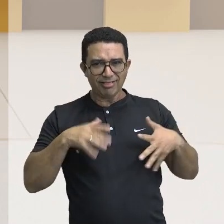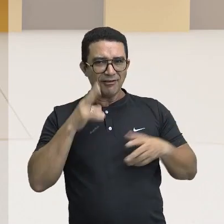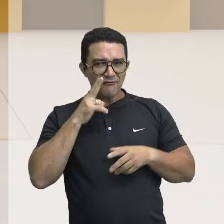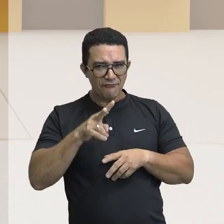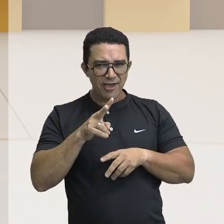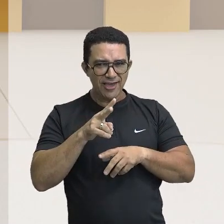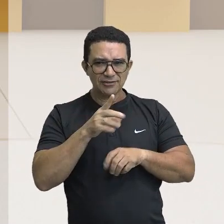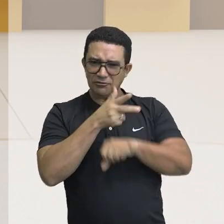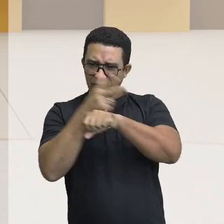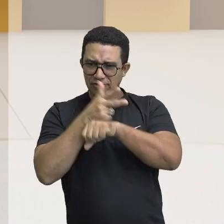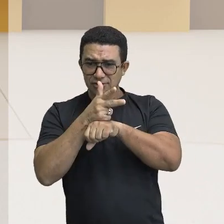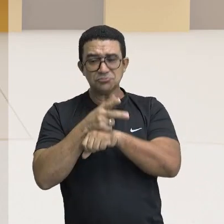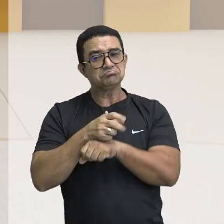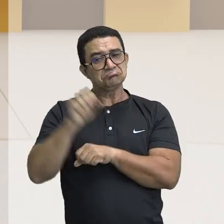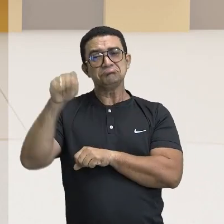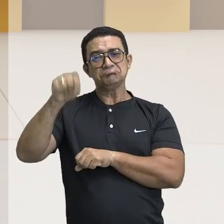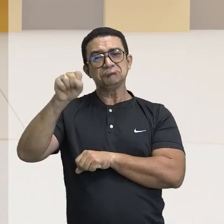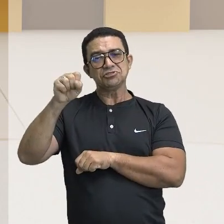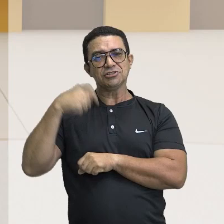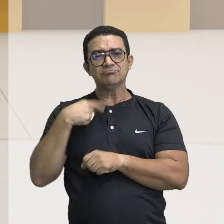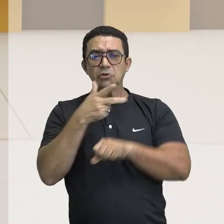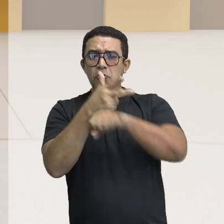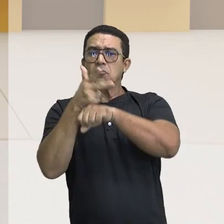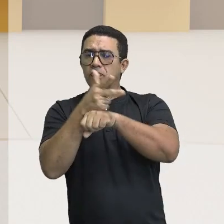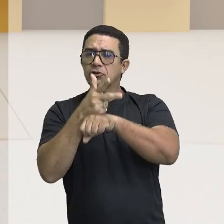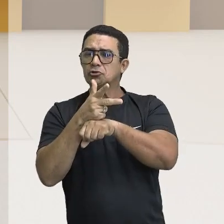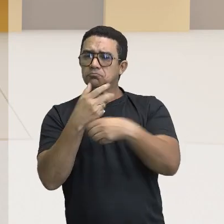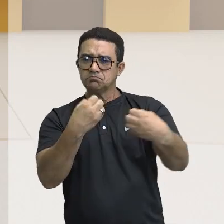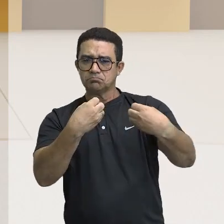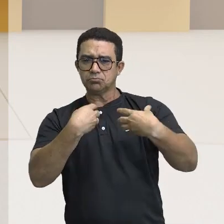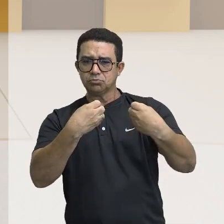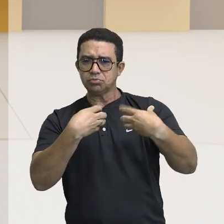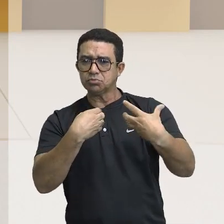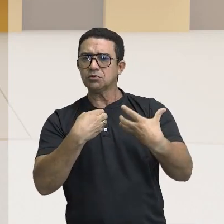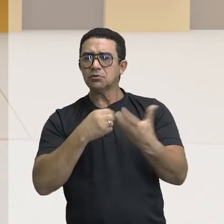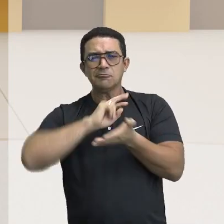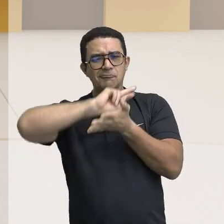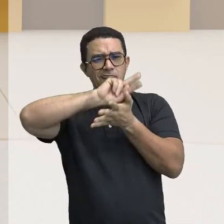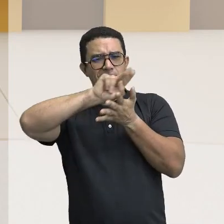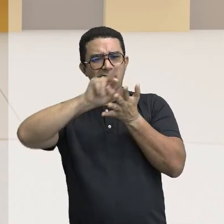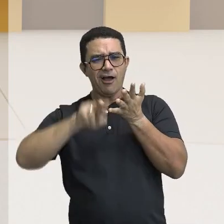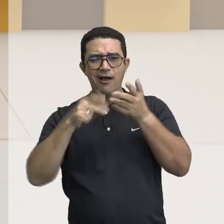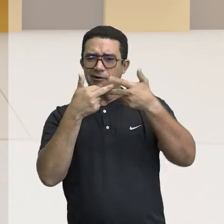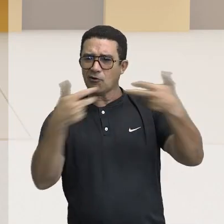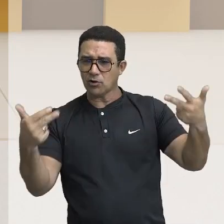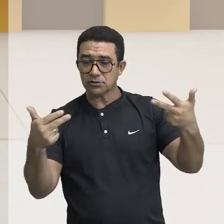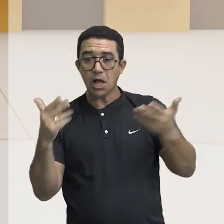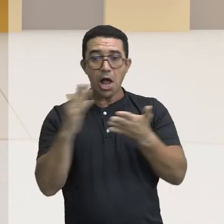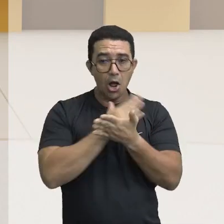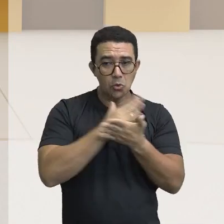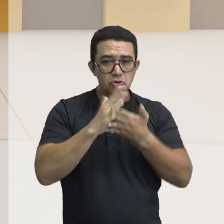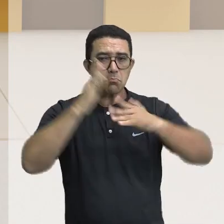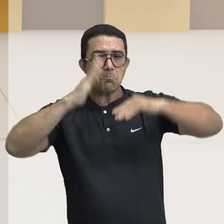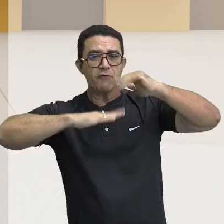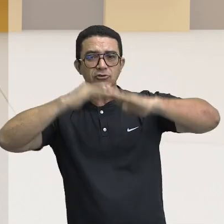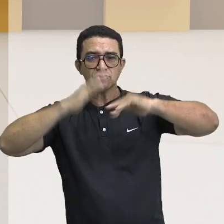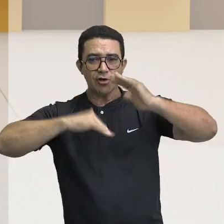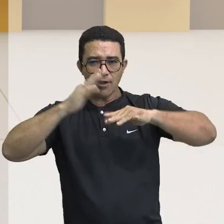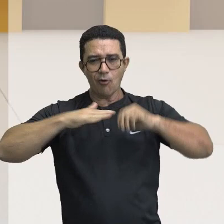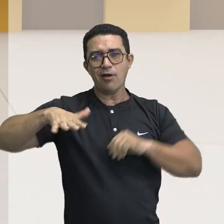estão disponíveis aí para a gente, eles nos ensinam muitas coisas, né? Como eu falei, muitos especialistas da